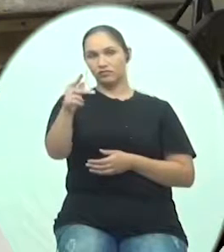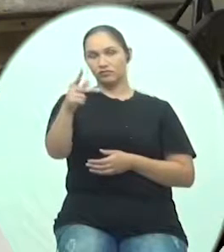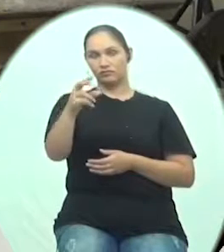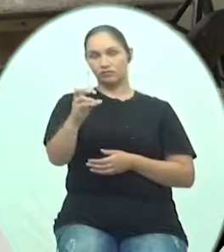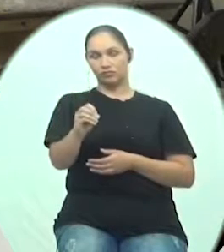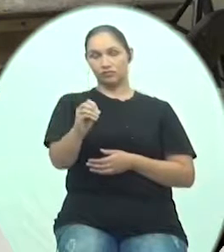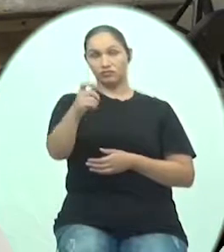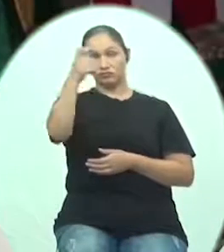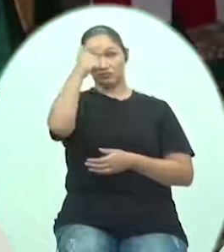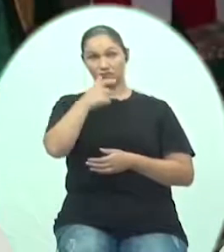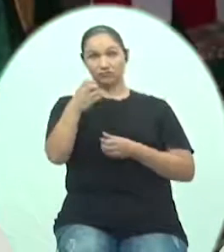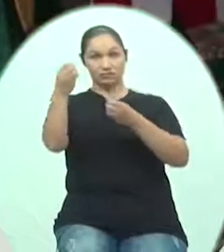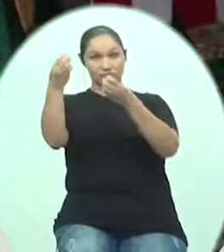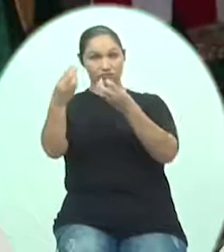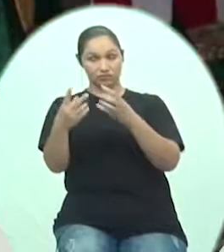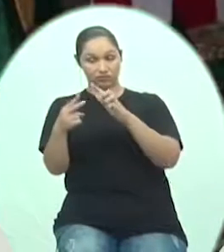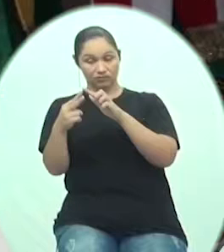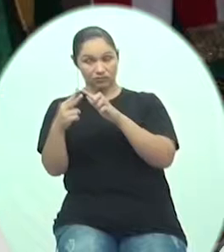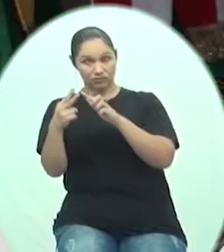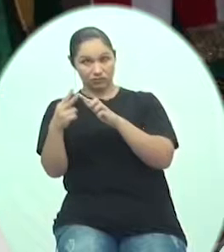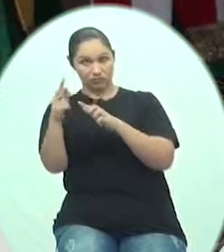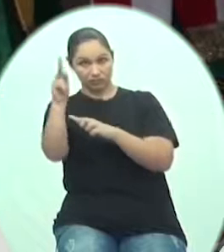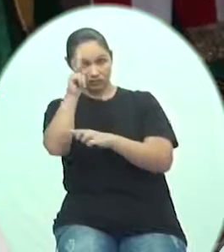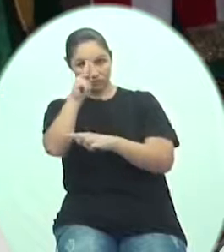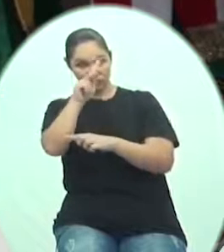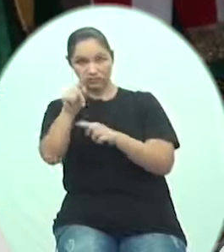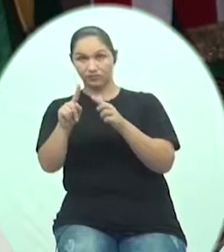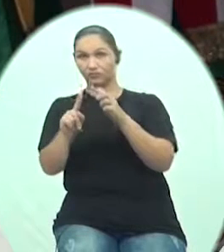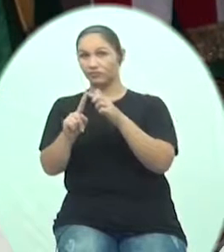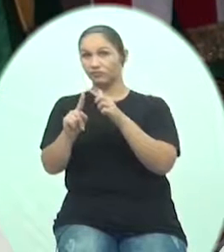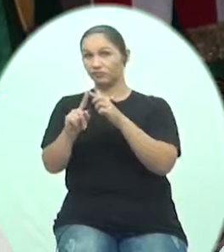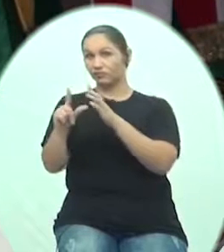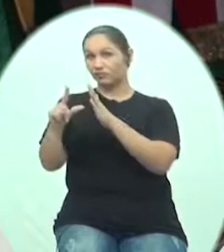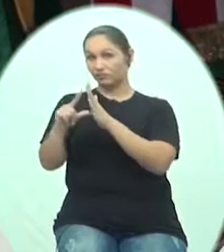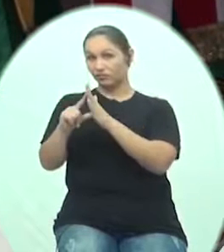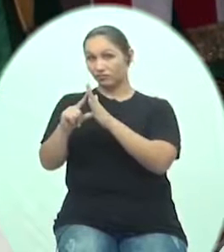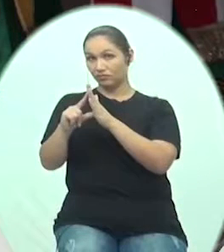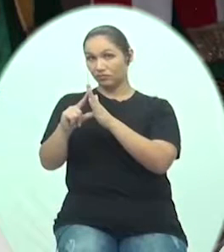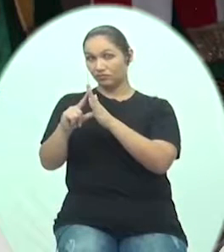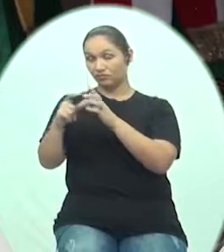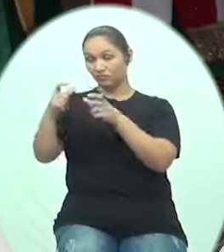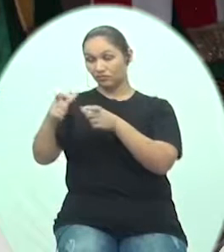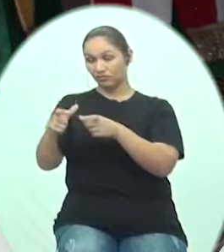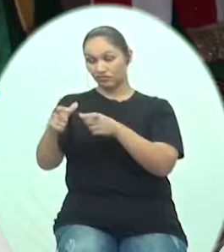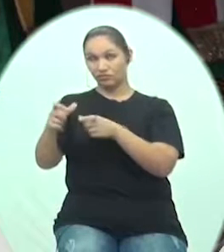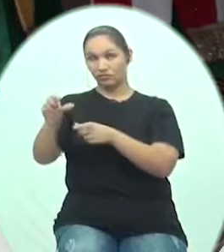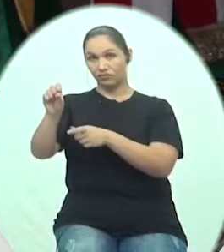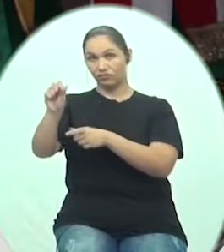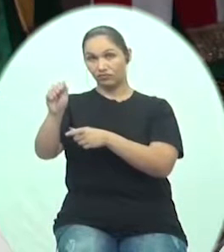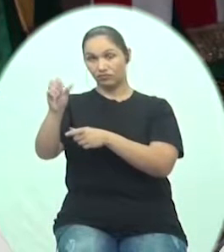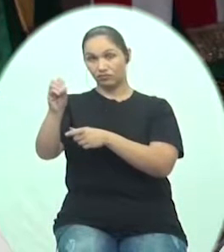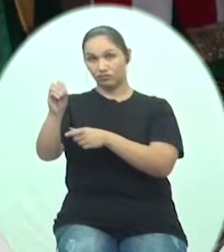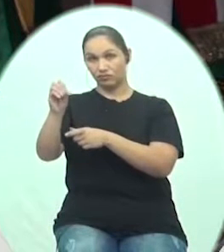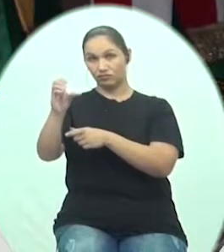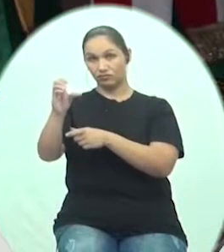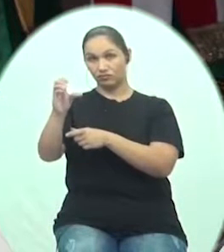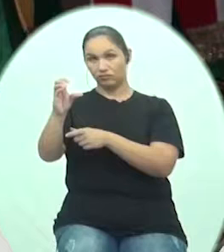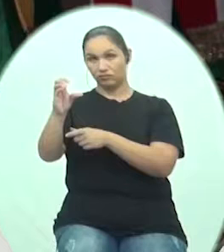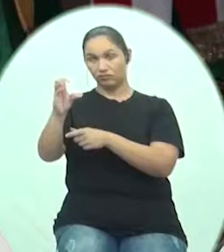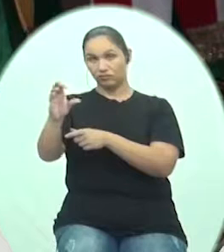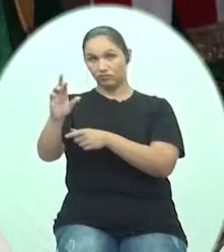vou contar dois pequenos casos um primeiro da loja do São Cristóvão que eu tenho cza que é uma loja motor do